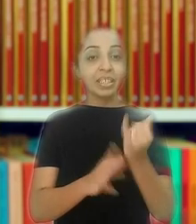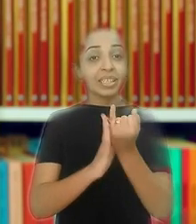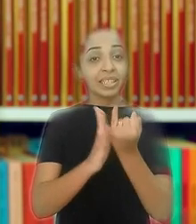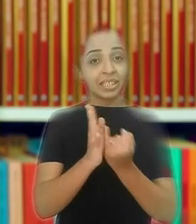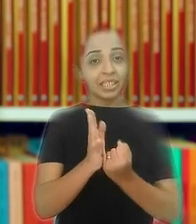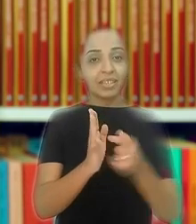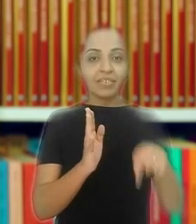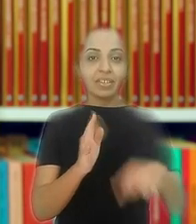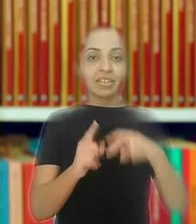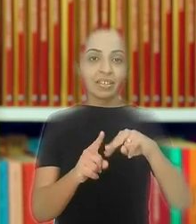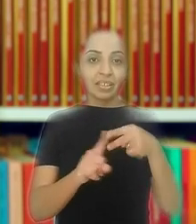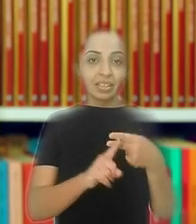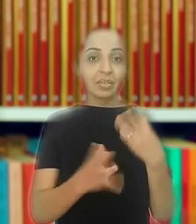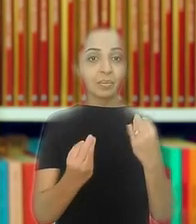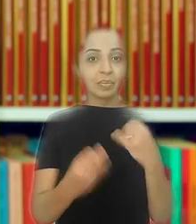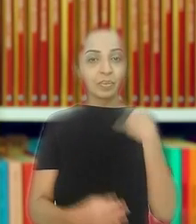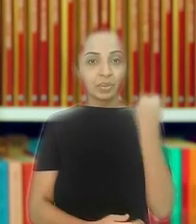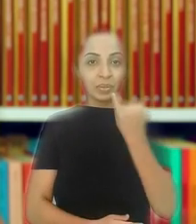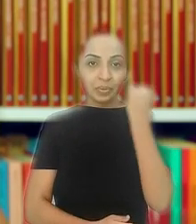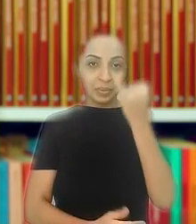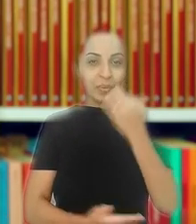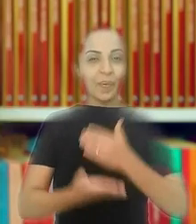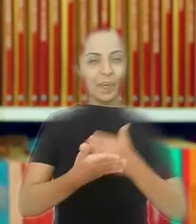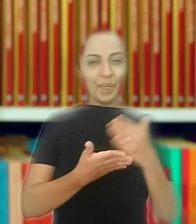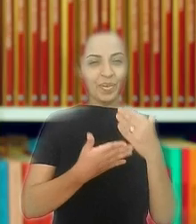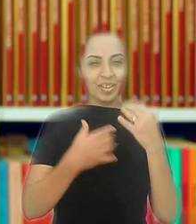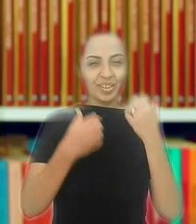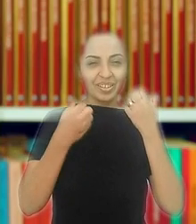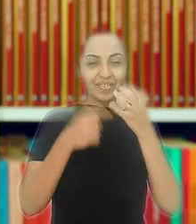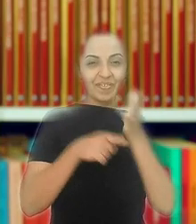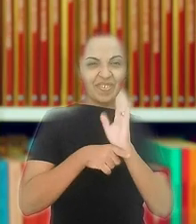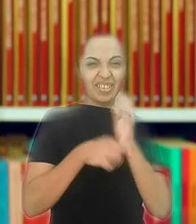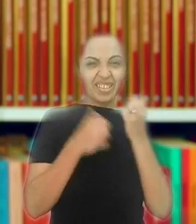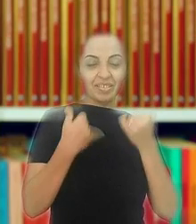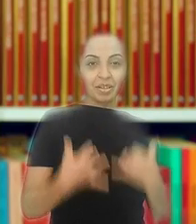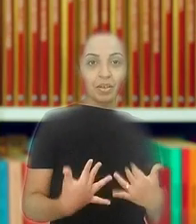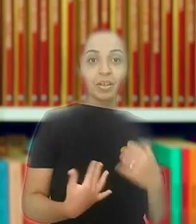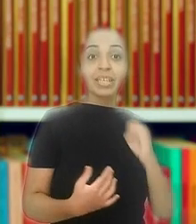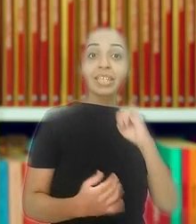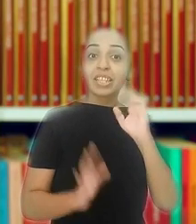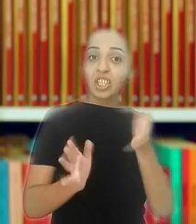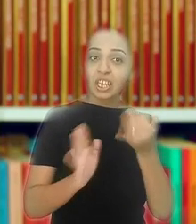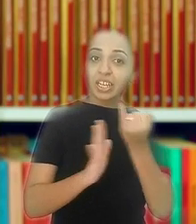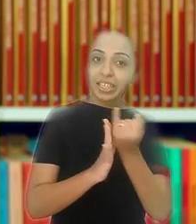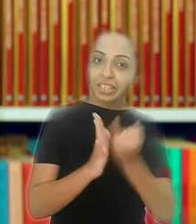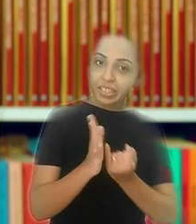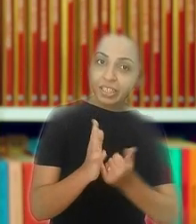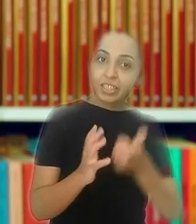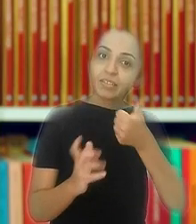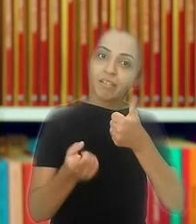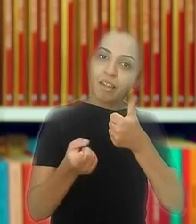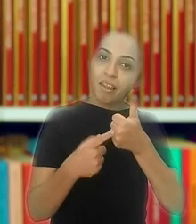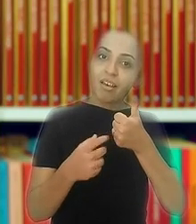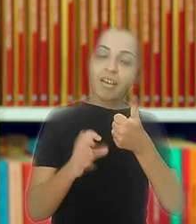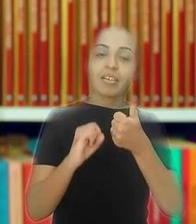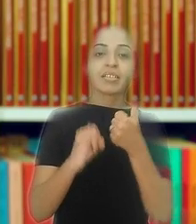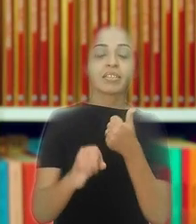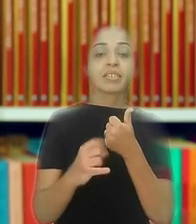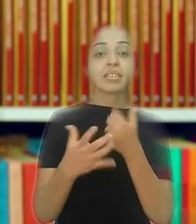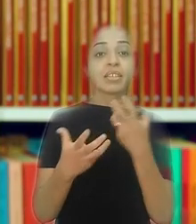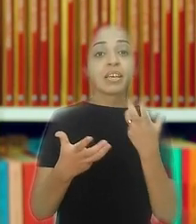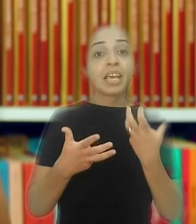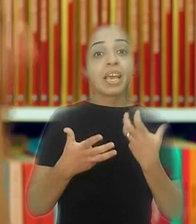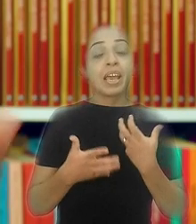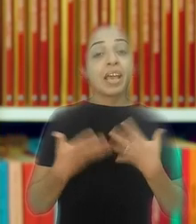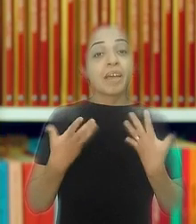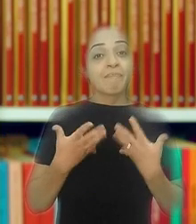se inscreva no canal isso é muito importante como eu falei nisso do vídeo se você já está inscrito aproveita para dar um like e